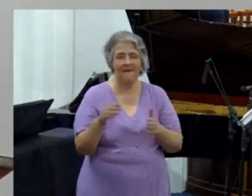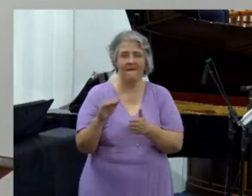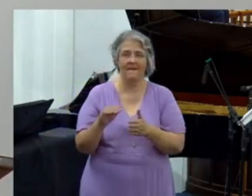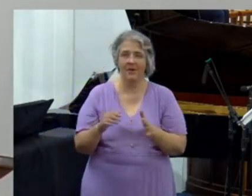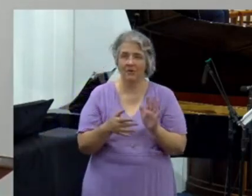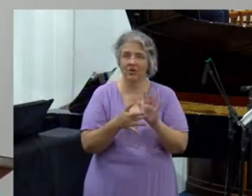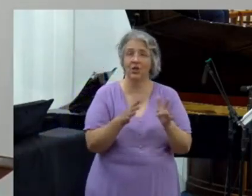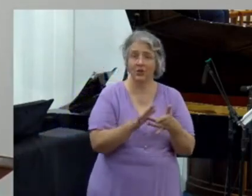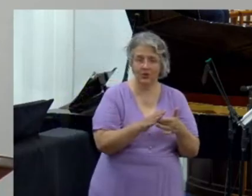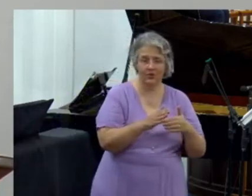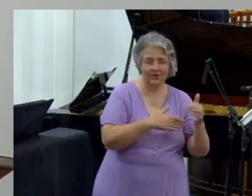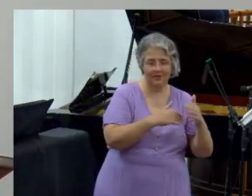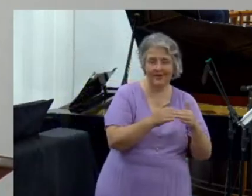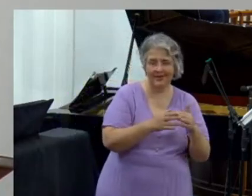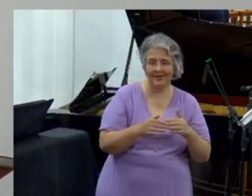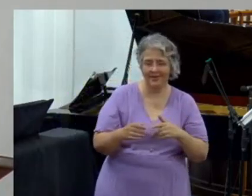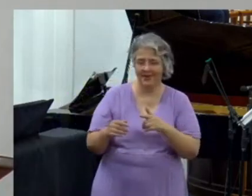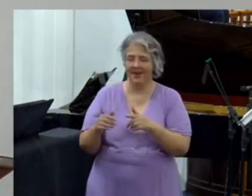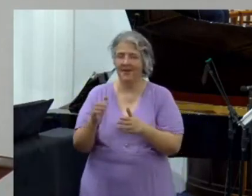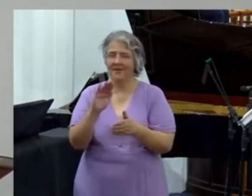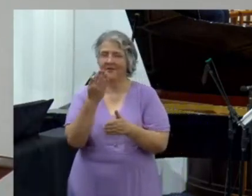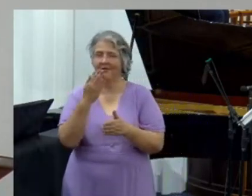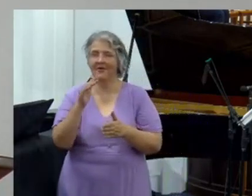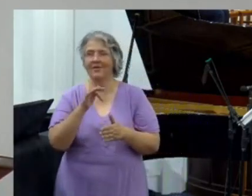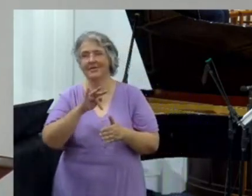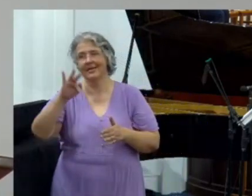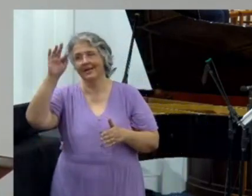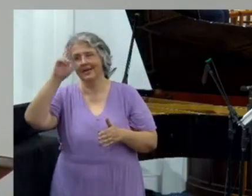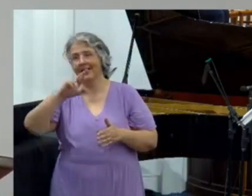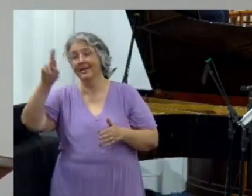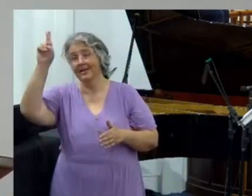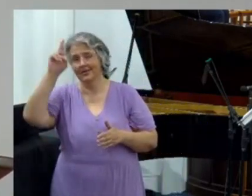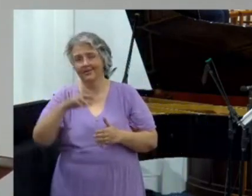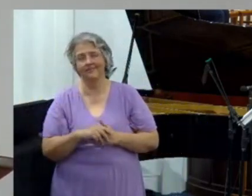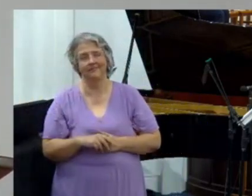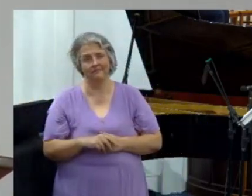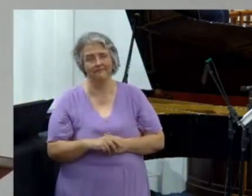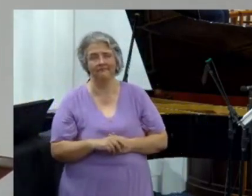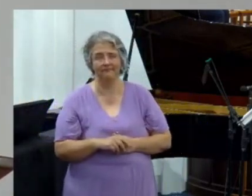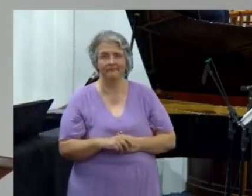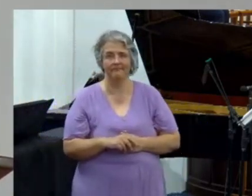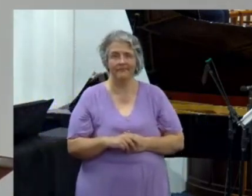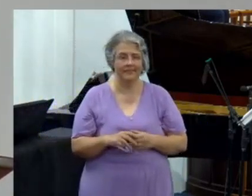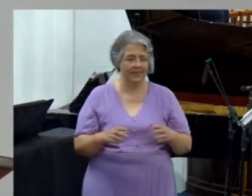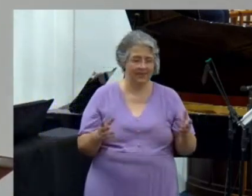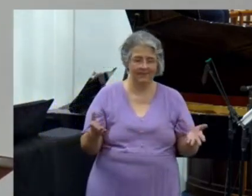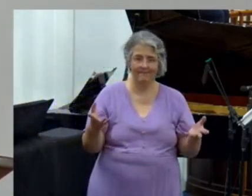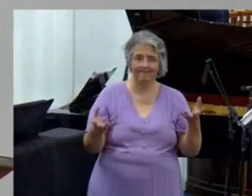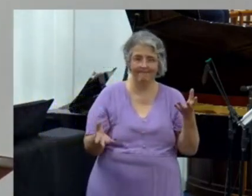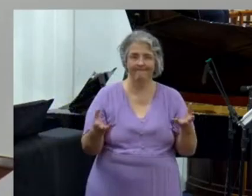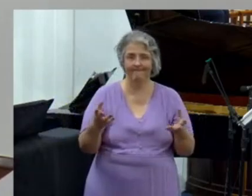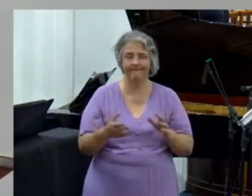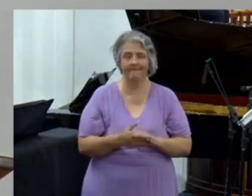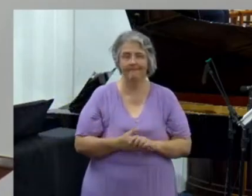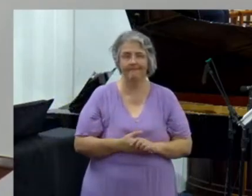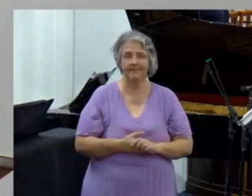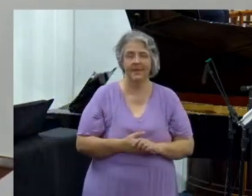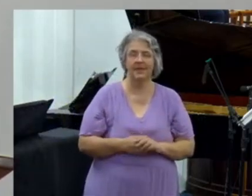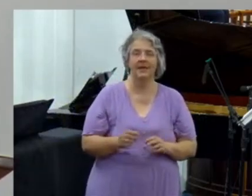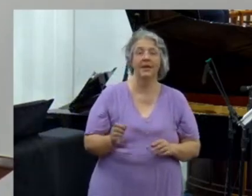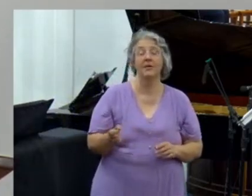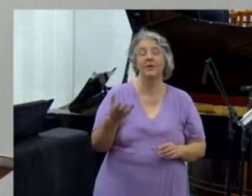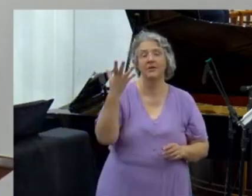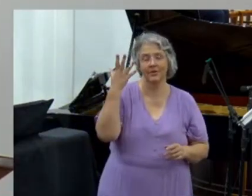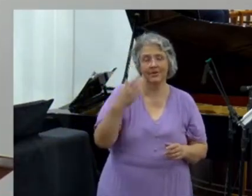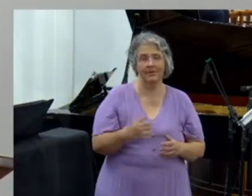Jesus restaura o propósito do templo. O templo deveria ser um lugar de aproximar o povo de Deus. E é isso que a gente encontra